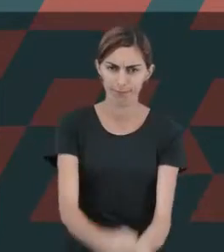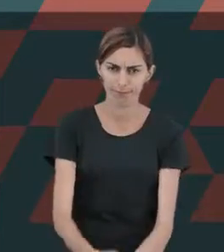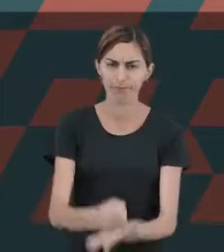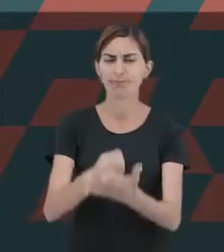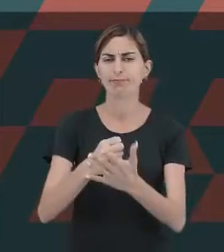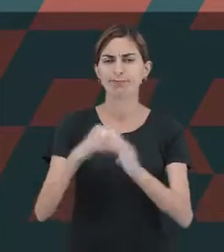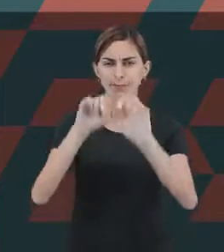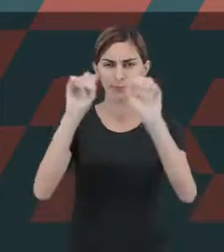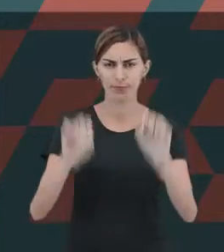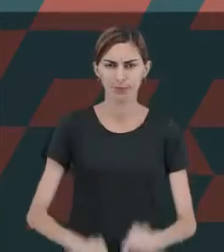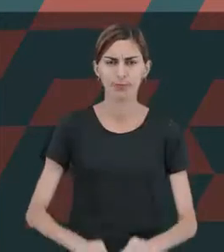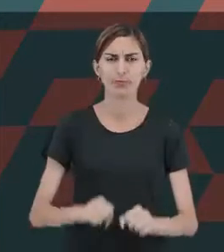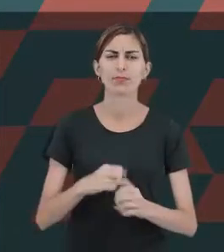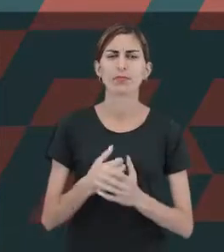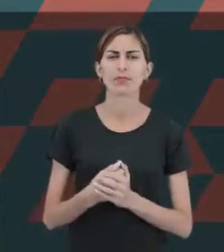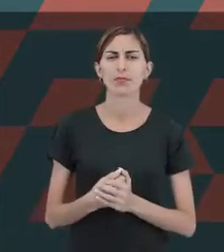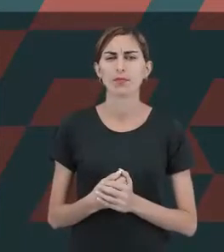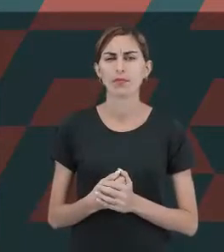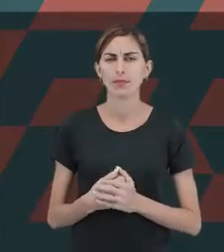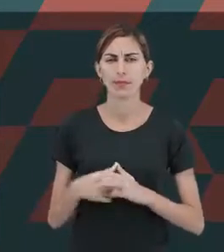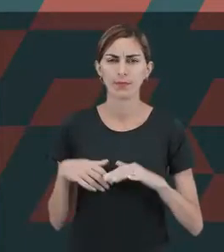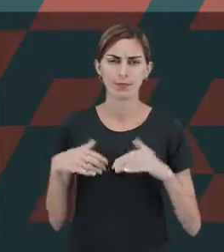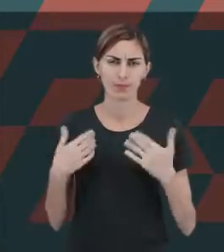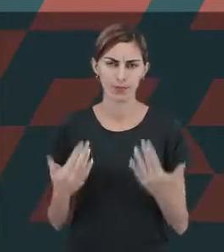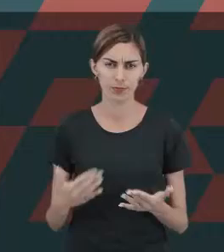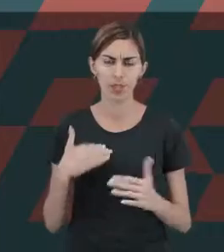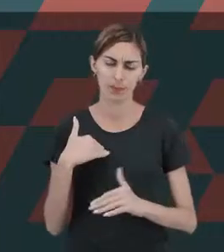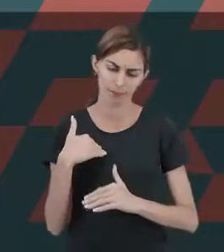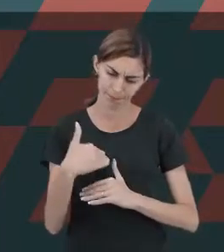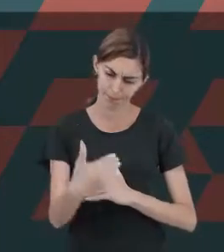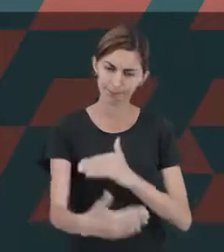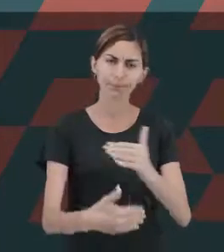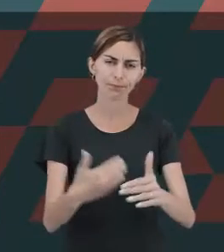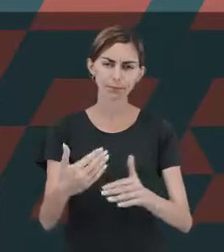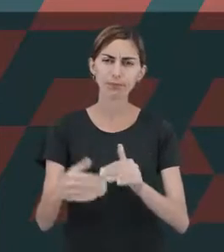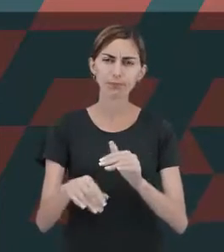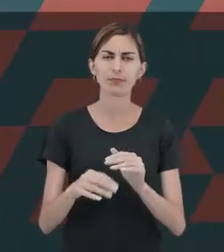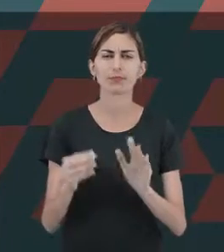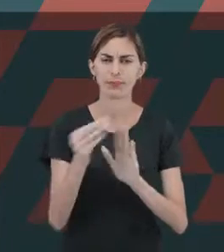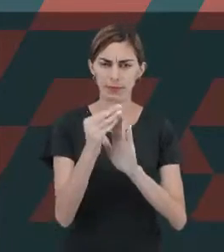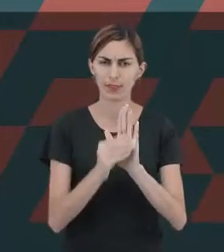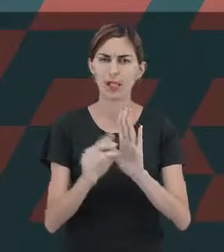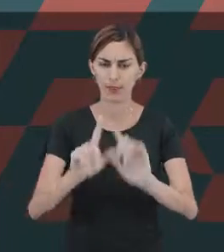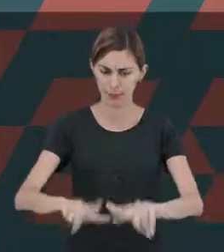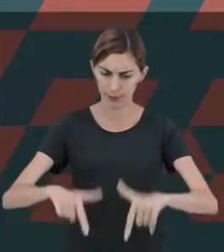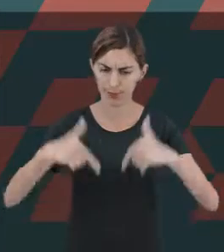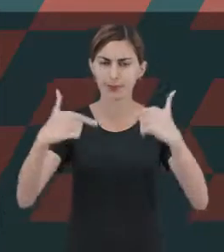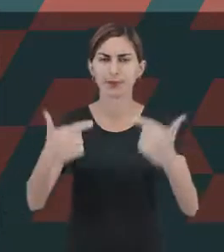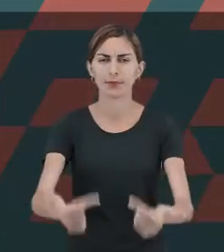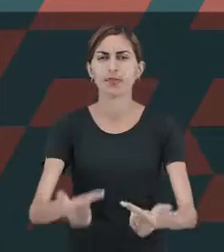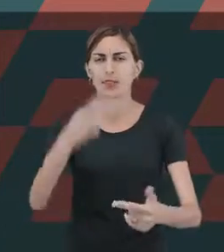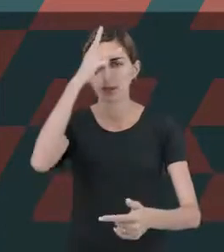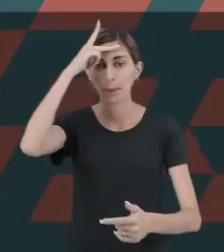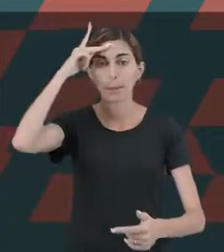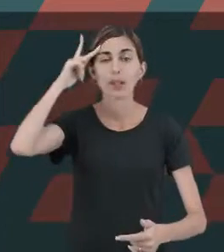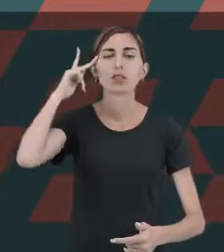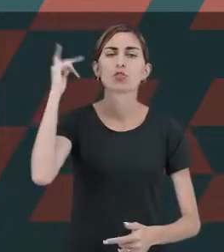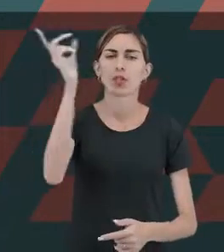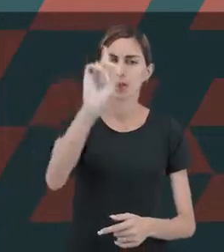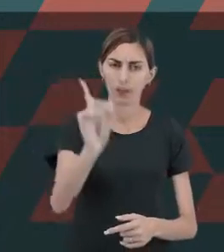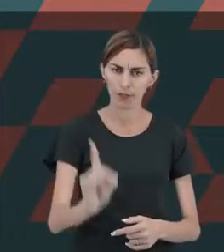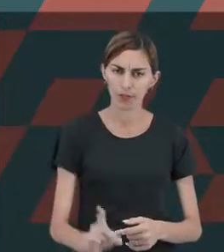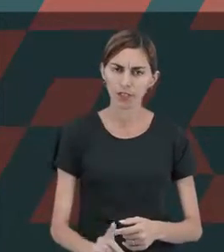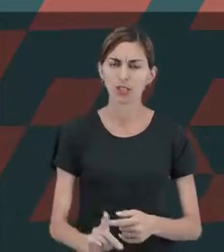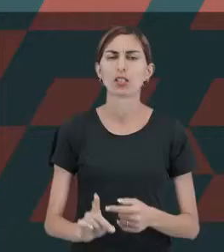em competências anteriores. Foi através da implementação dessas ações que as pessoas com